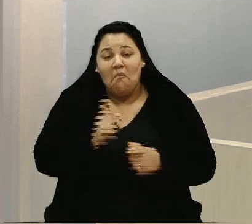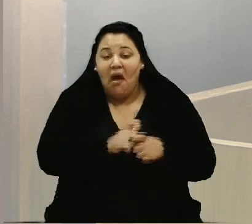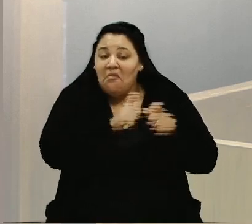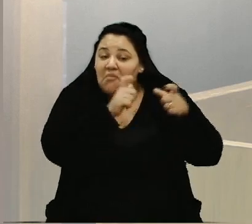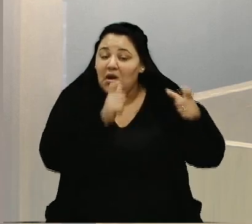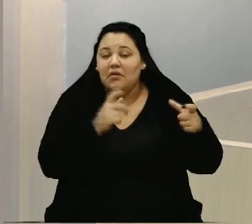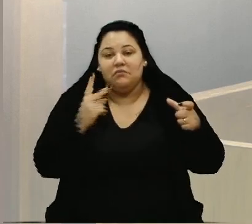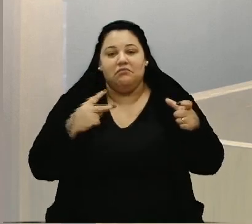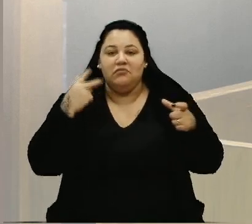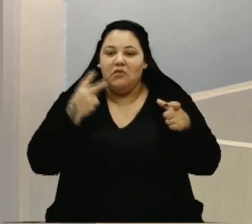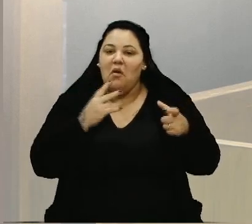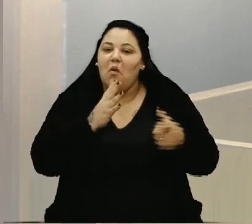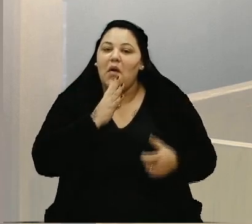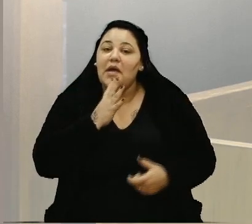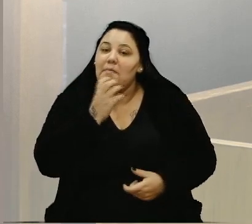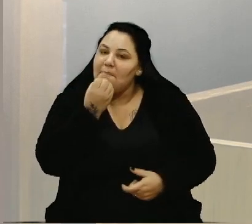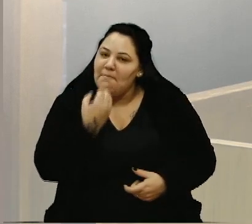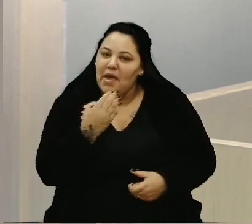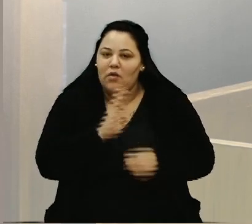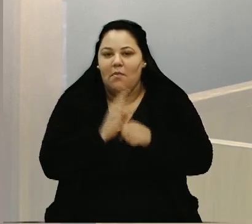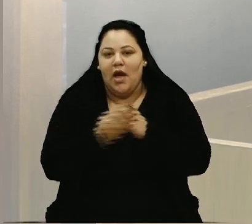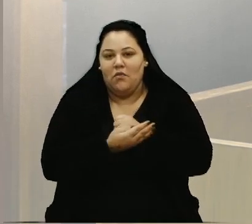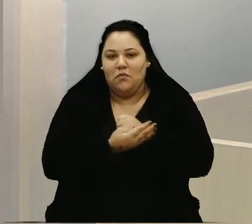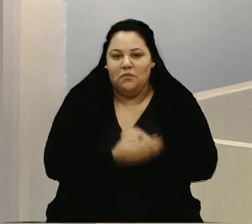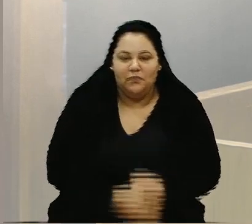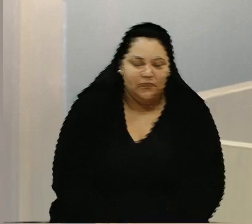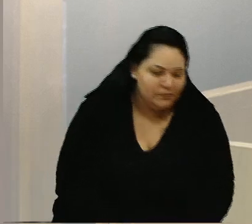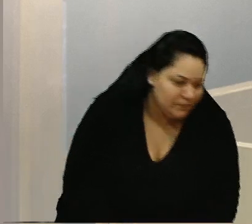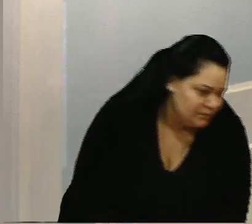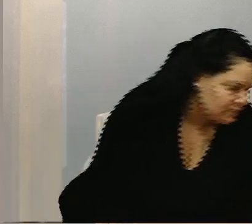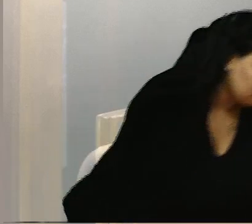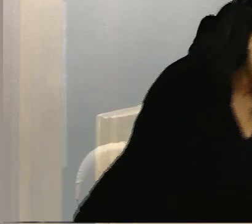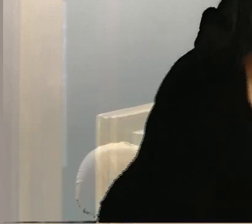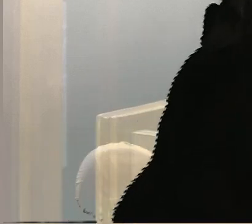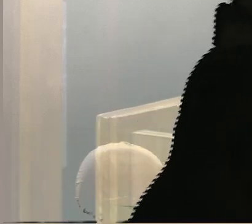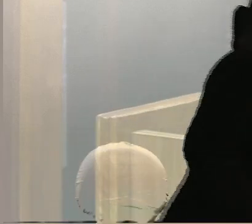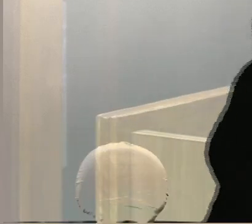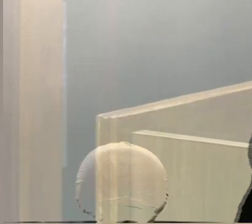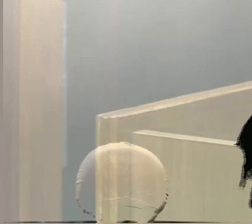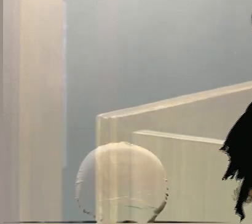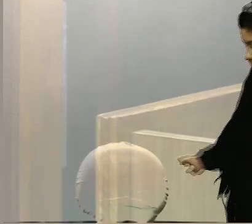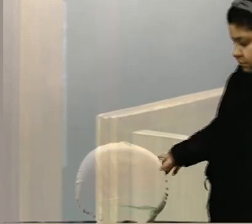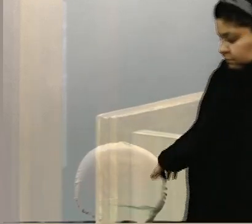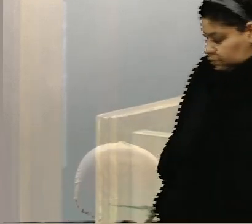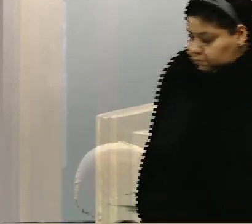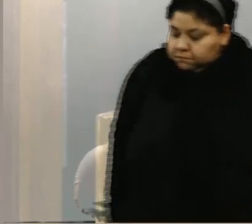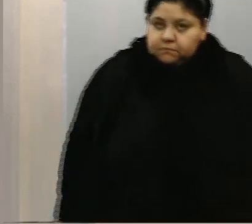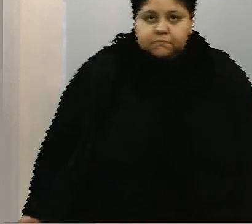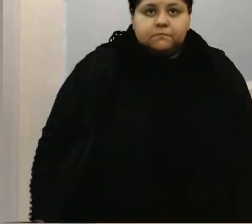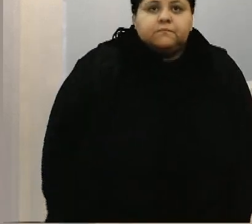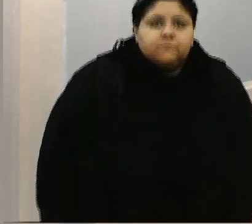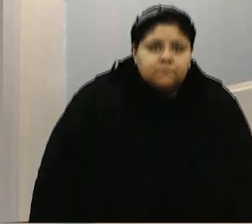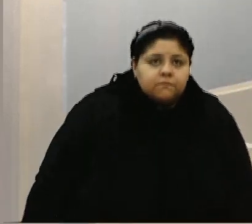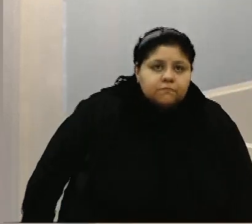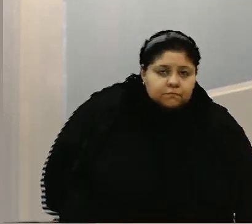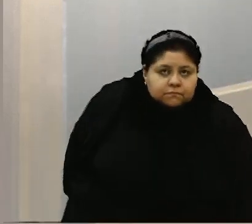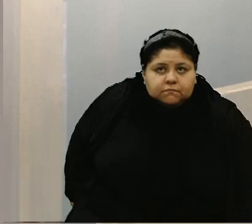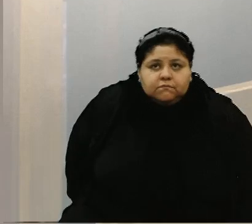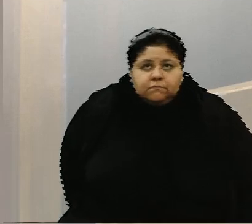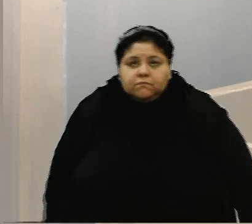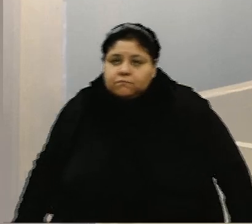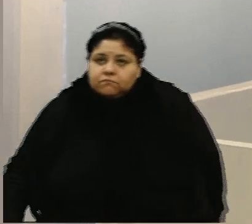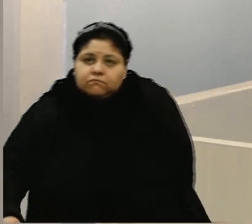deles, conhecem o bairro. Se passou lá nos últimos tempos, consegue